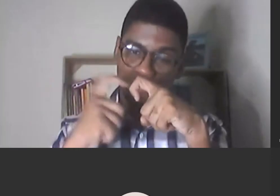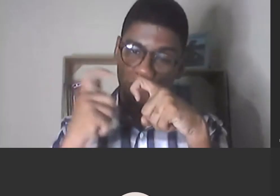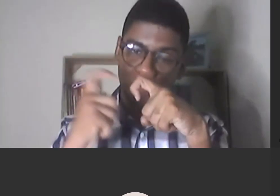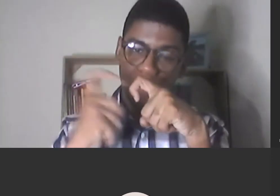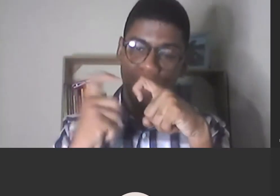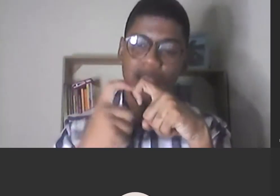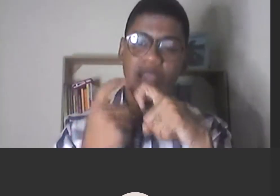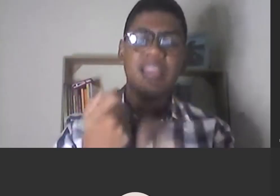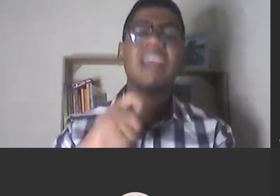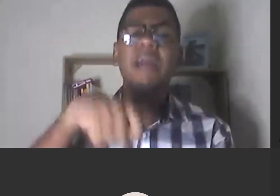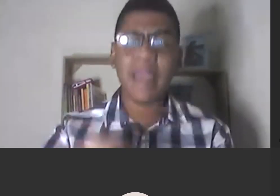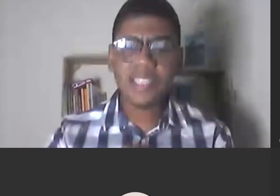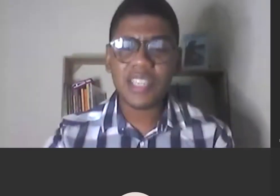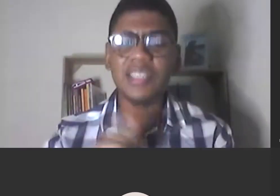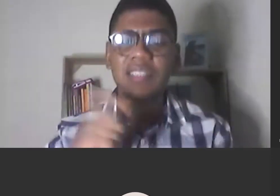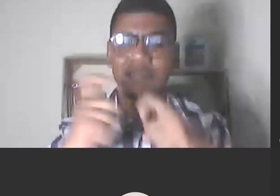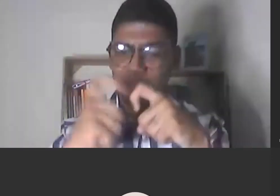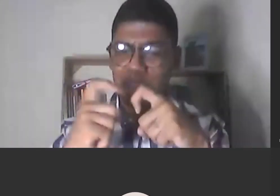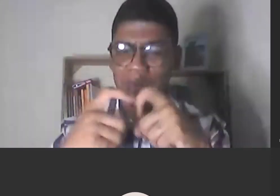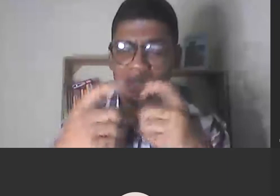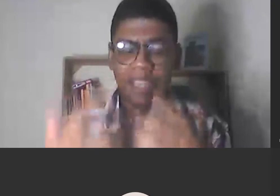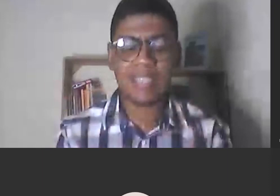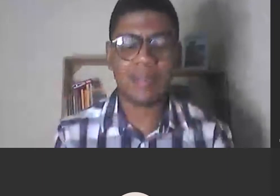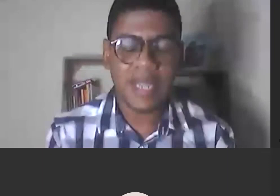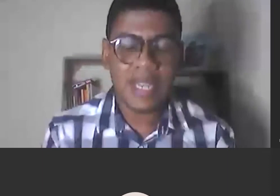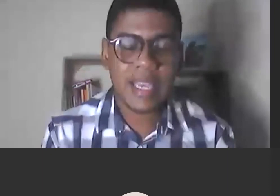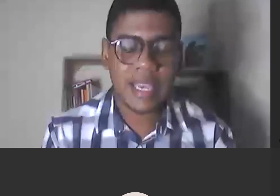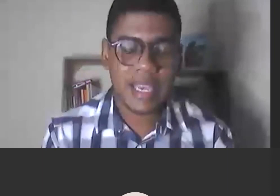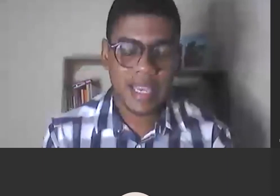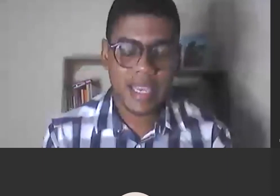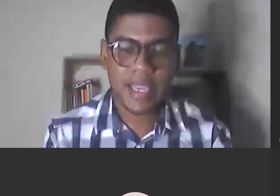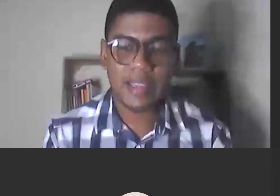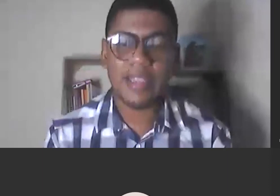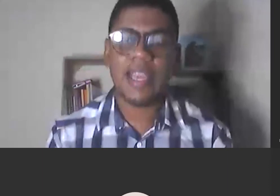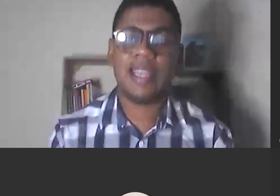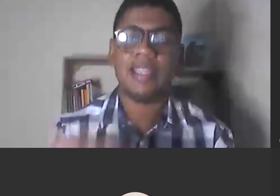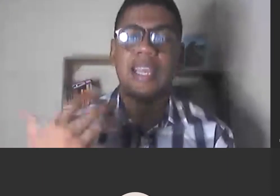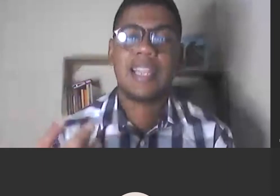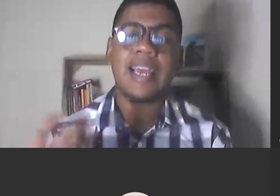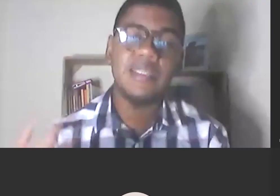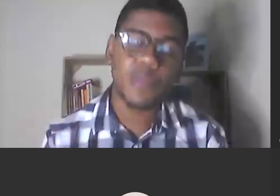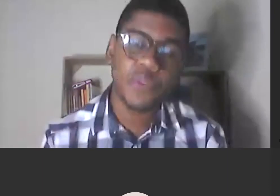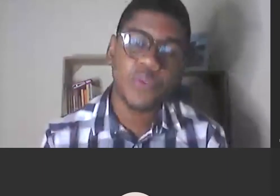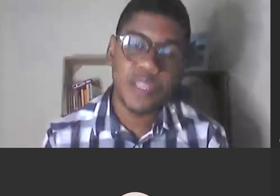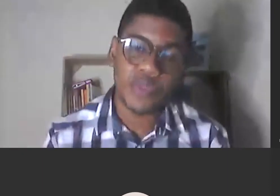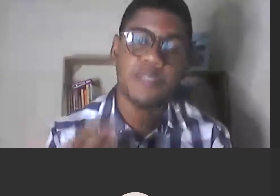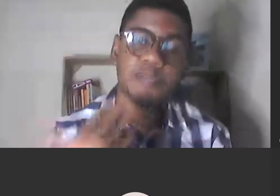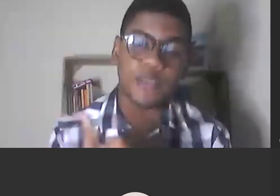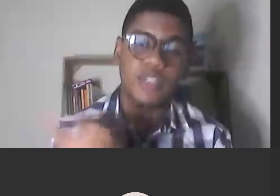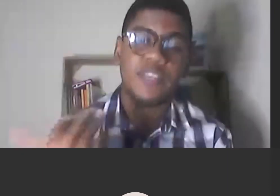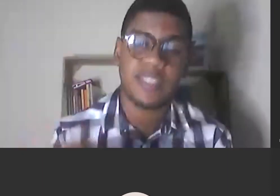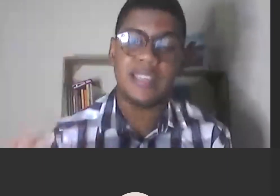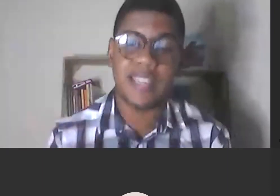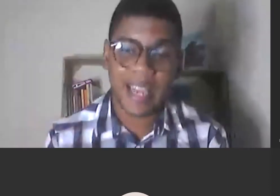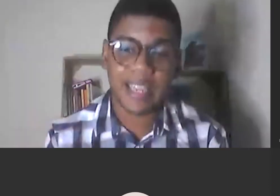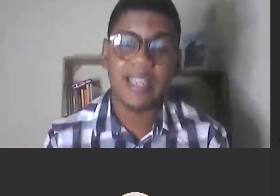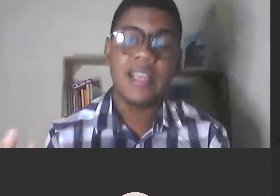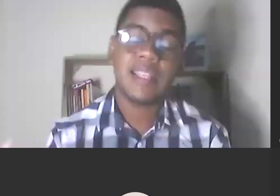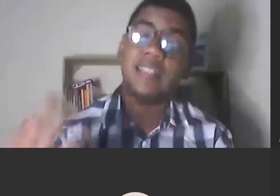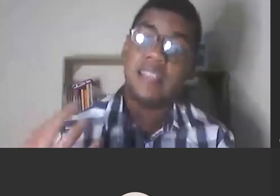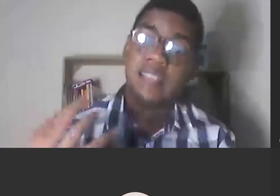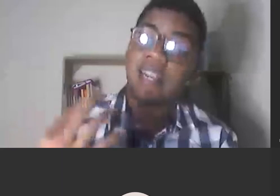médico, né? Quem é a médica aqui? Sou eu, né? Então, ela traz muito isso. As expressões